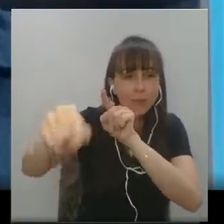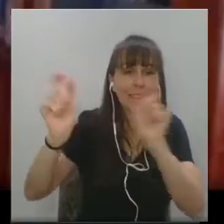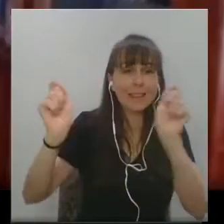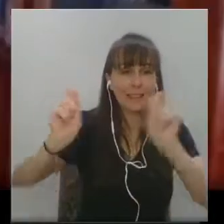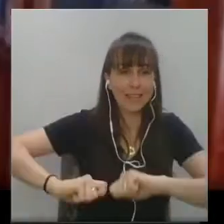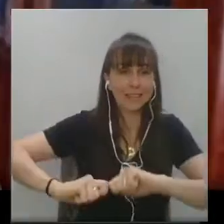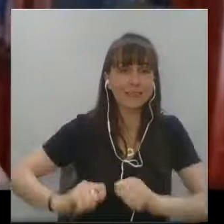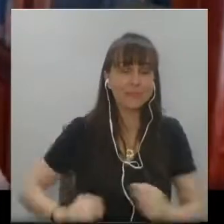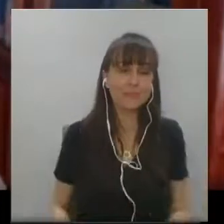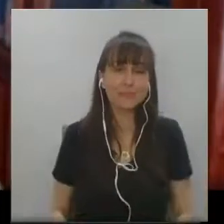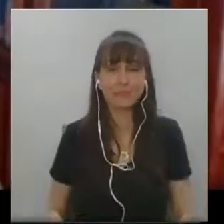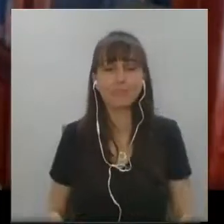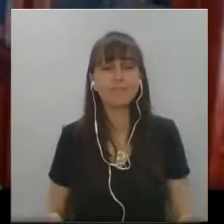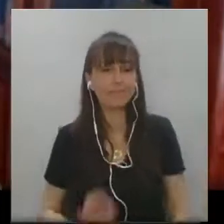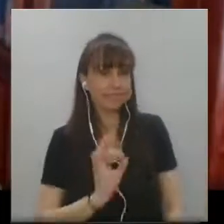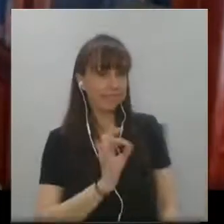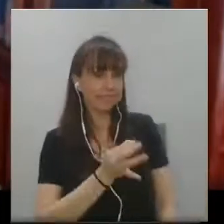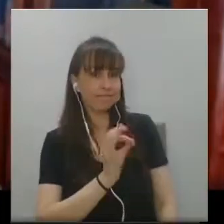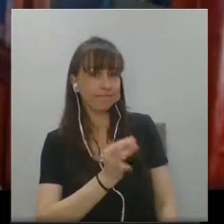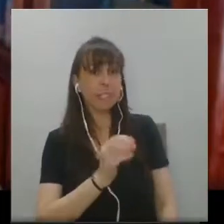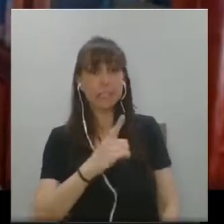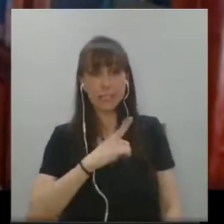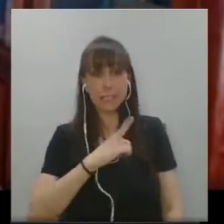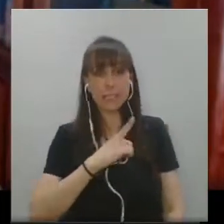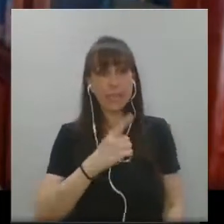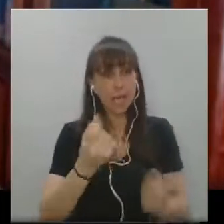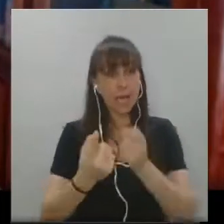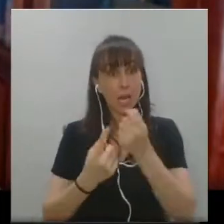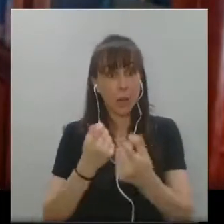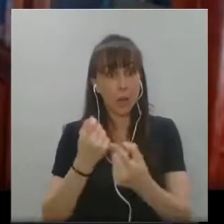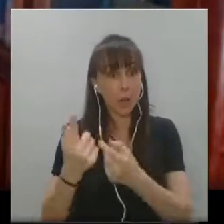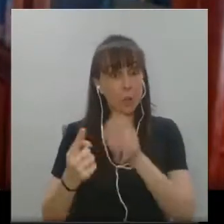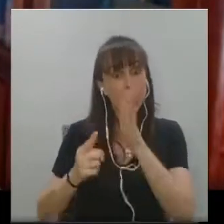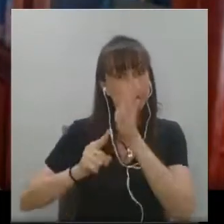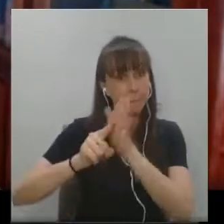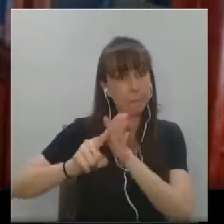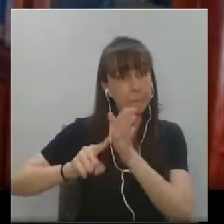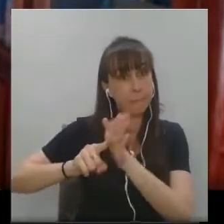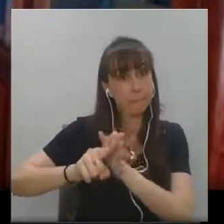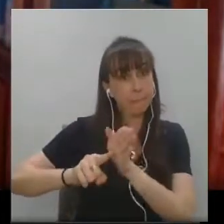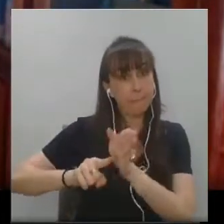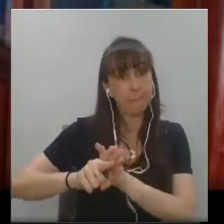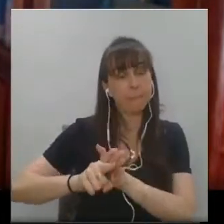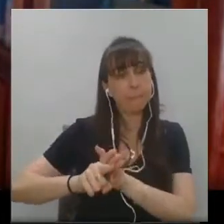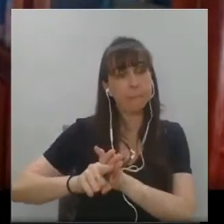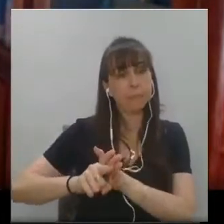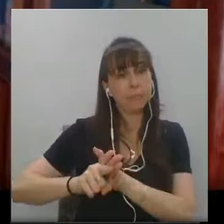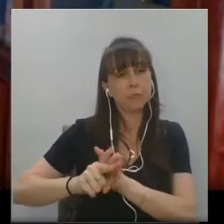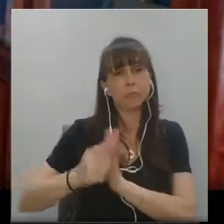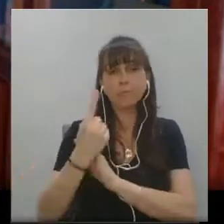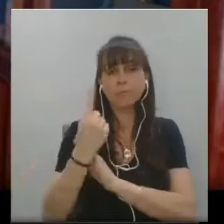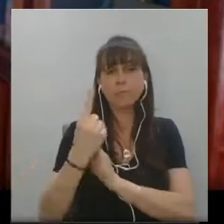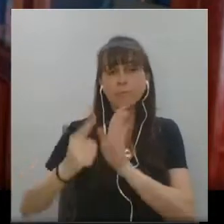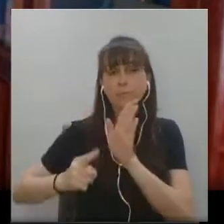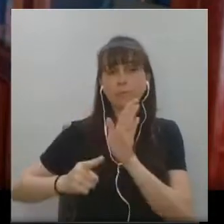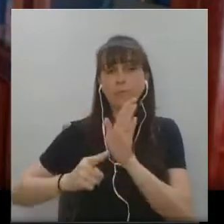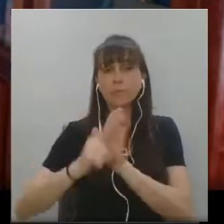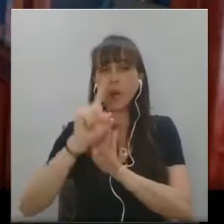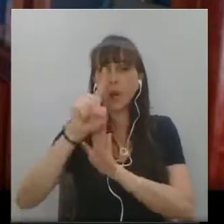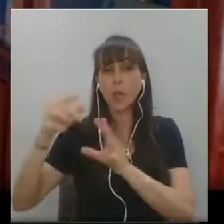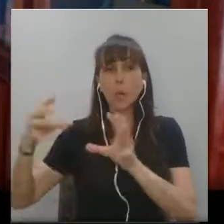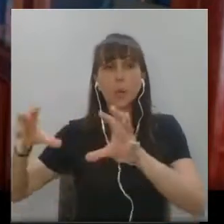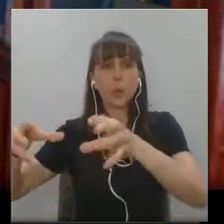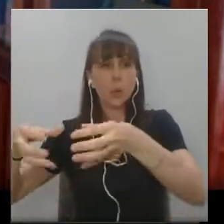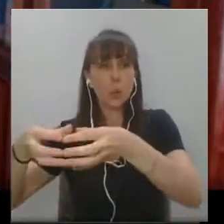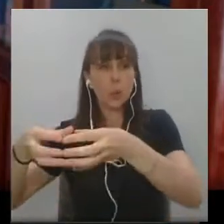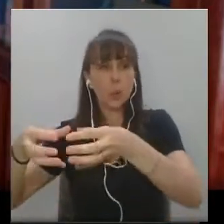Exatamente. É, nós temos aqui algumas perguntas, tá? Uma delas é do nosso grupo